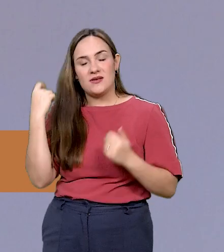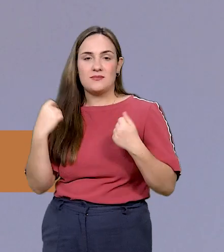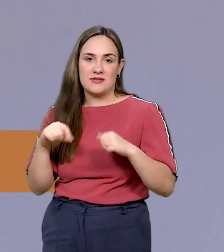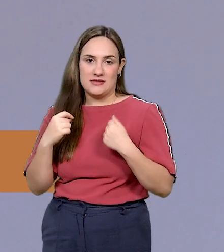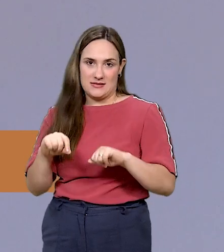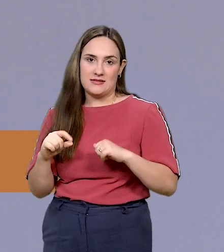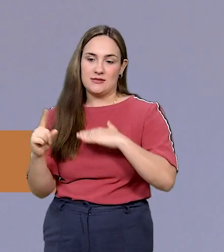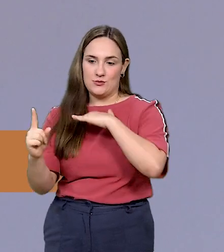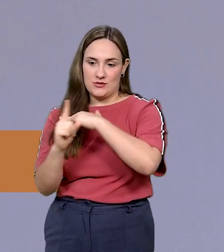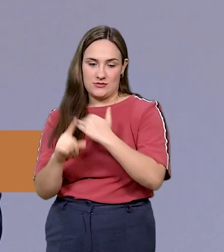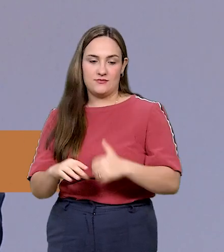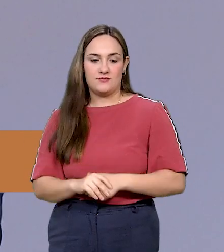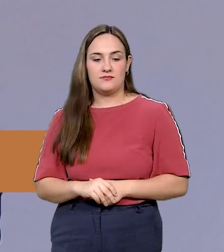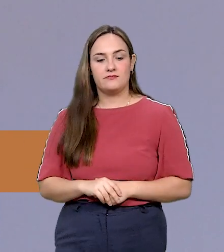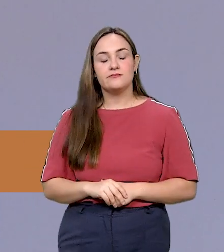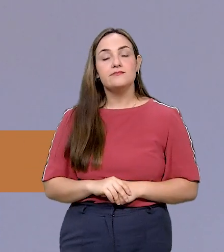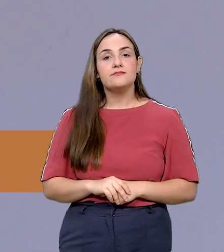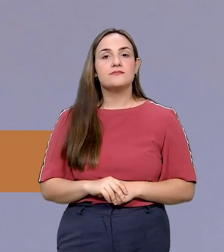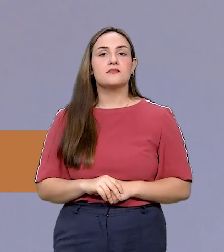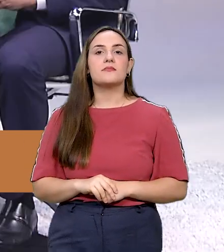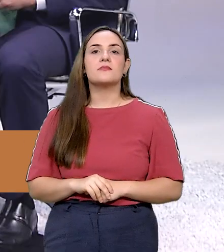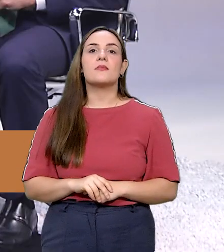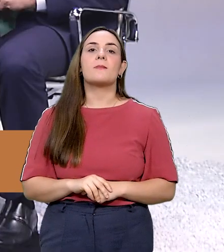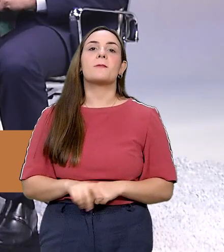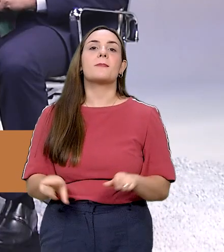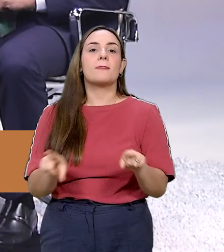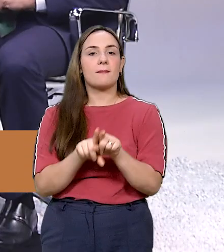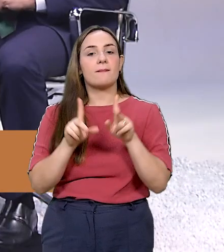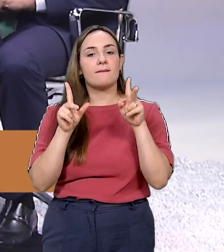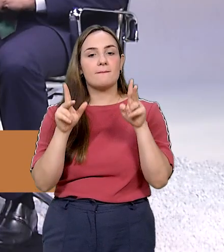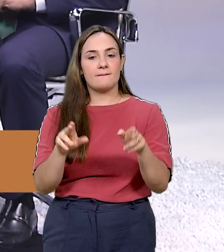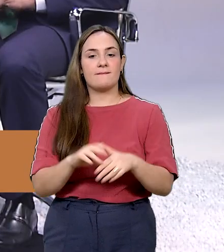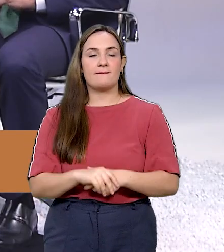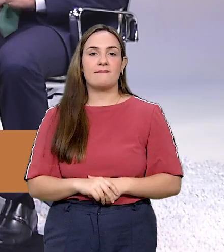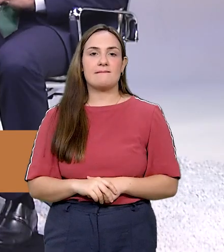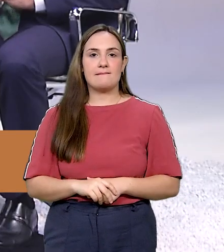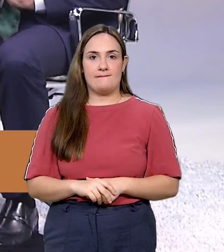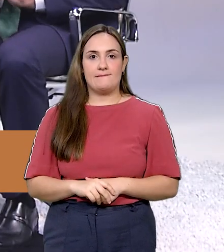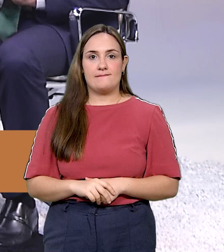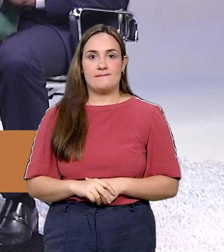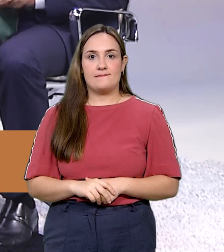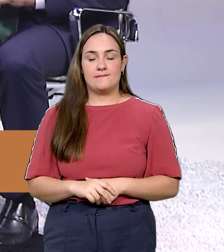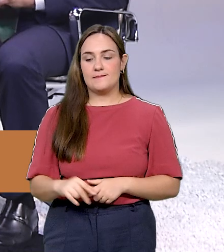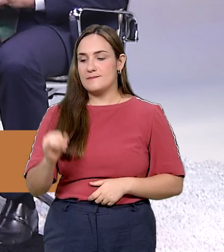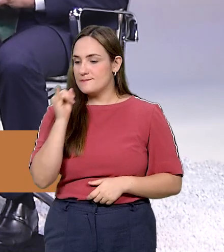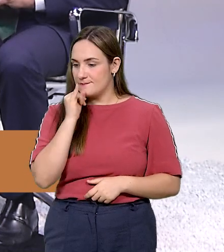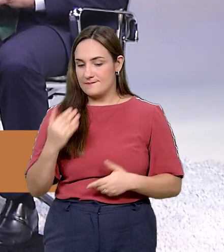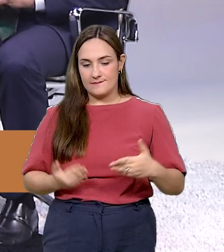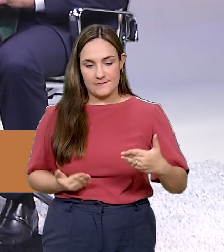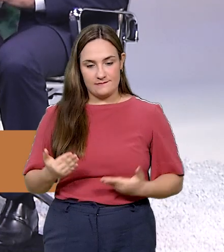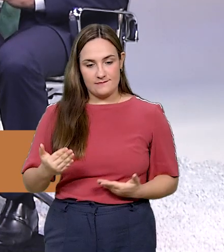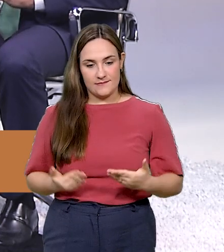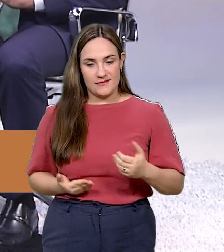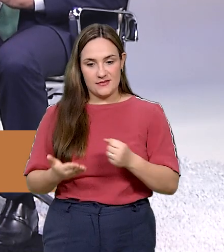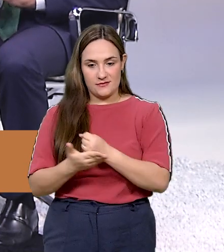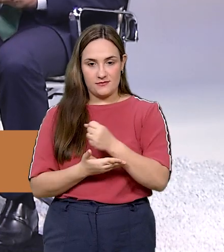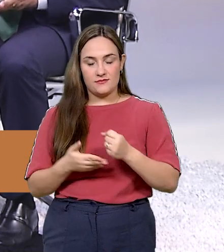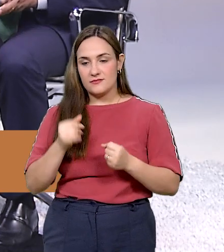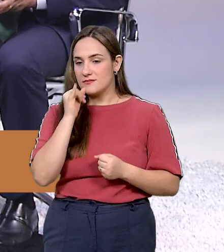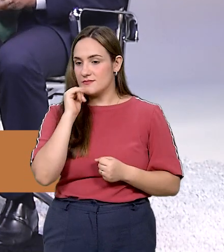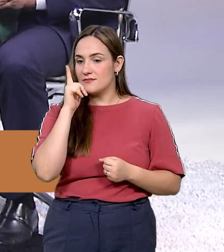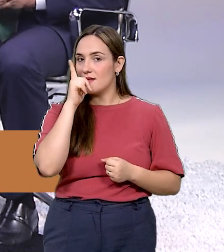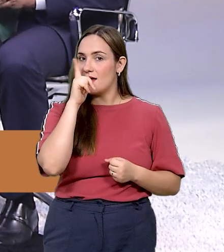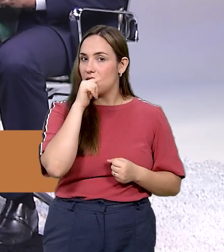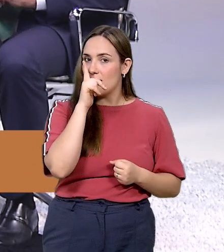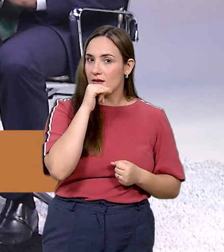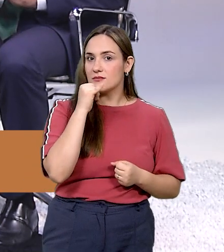nos procurou. Da mesma maneira, nós temos uma possibilidade, nos casos de serviços essenciais, água,